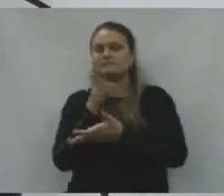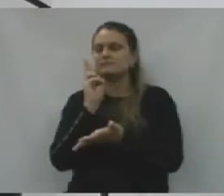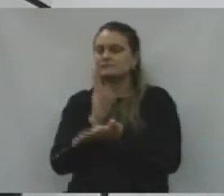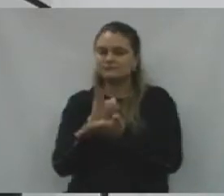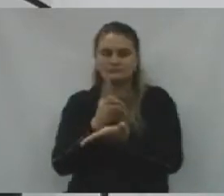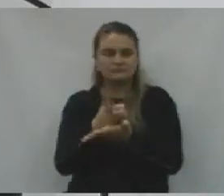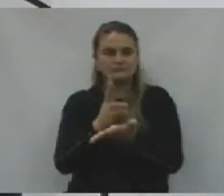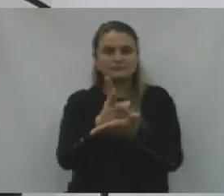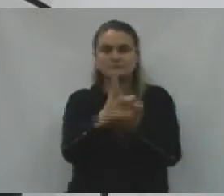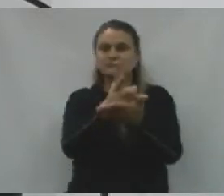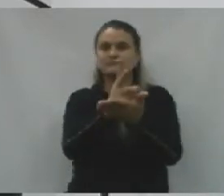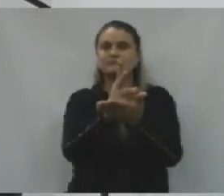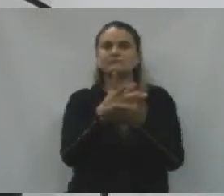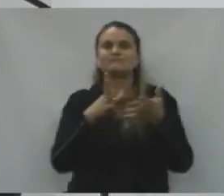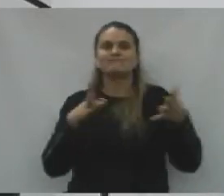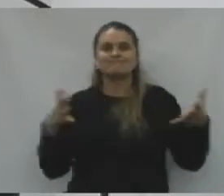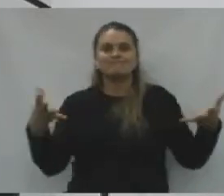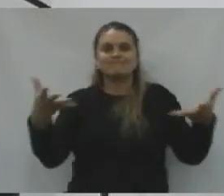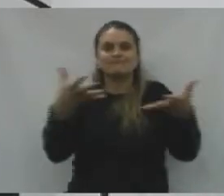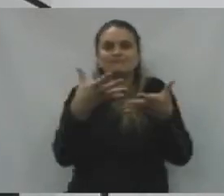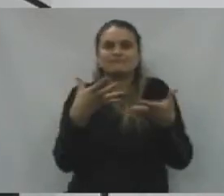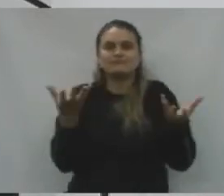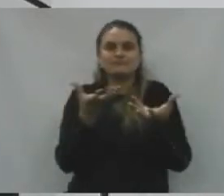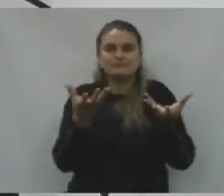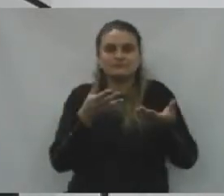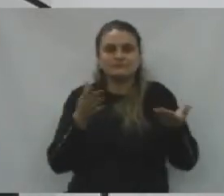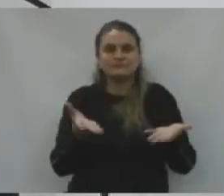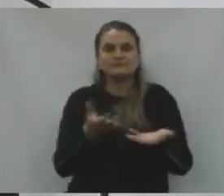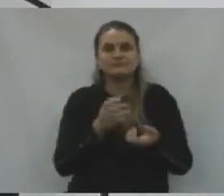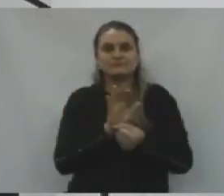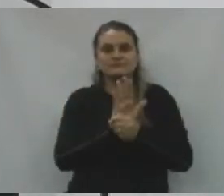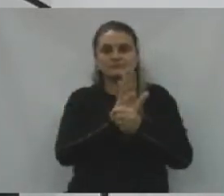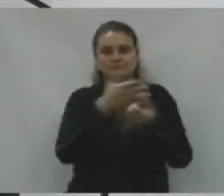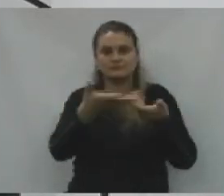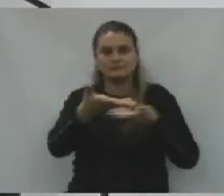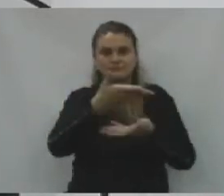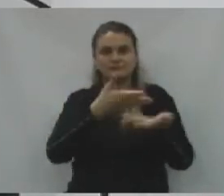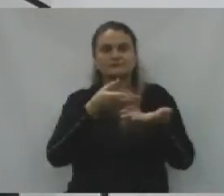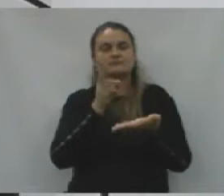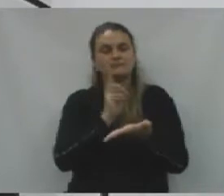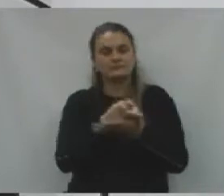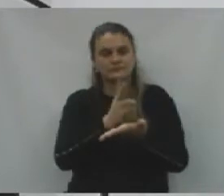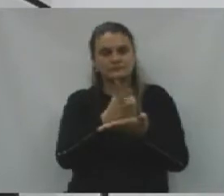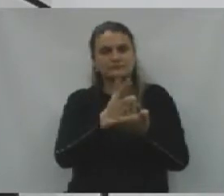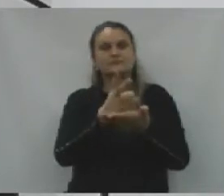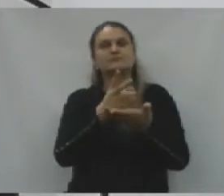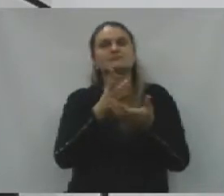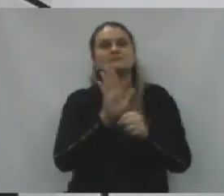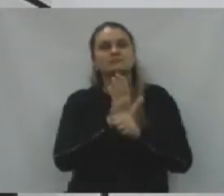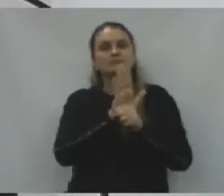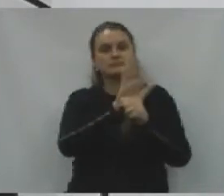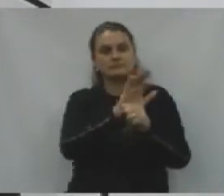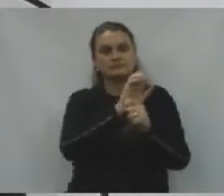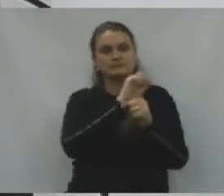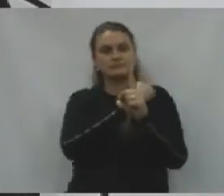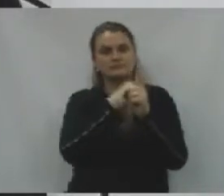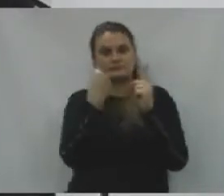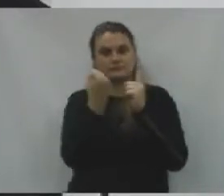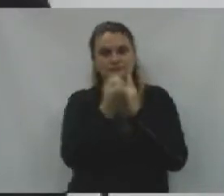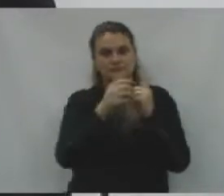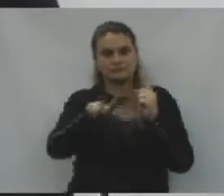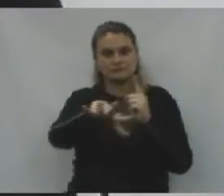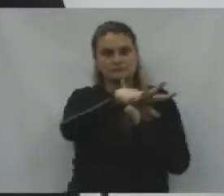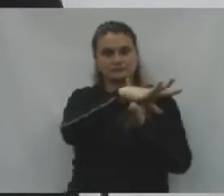dívida eterna com a comunidade que a abriga e a mantém nesse sentido, e ela quer cada vez mais atender essa